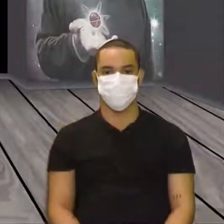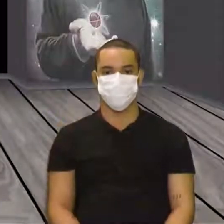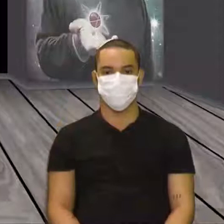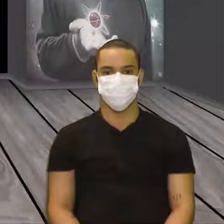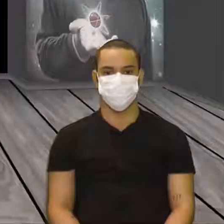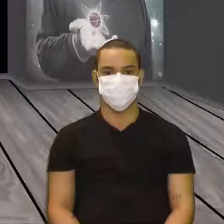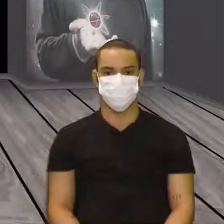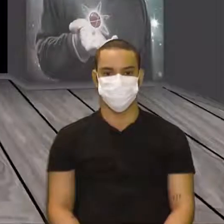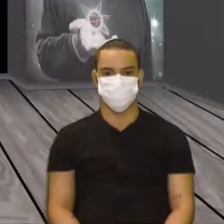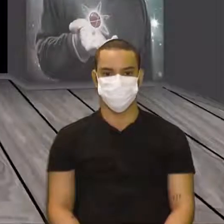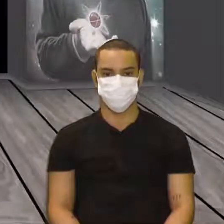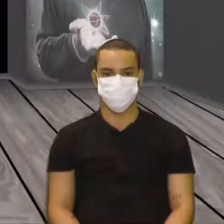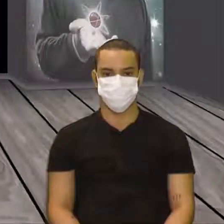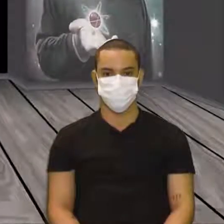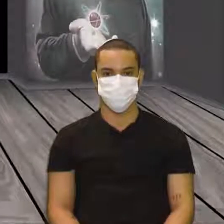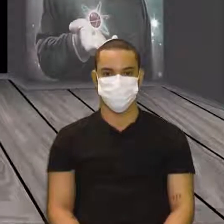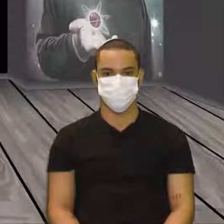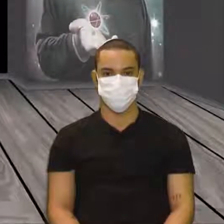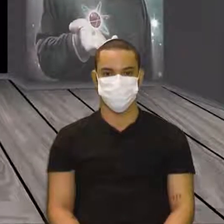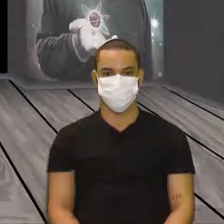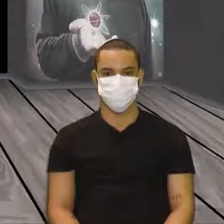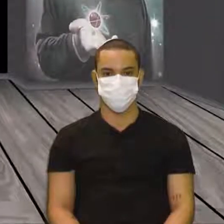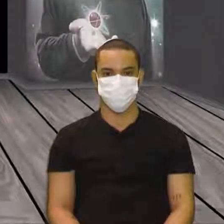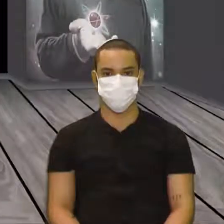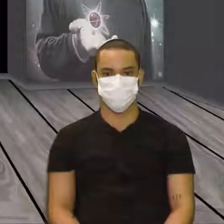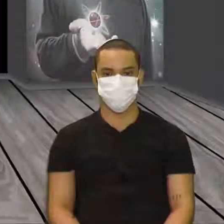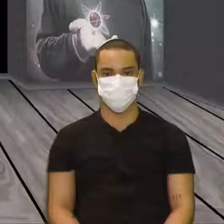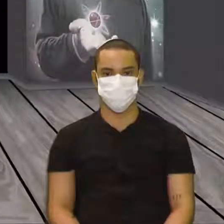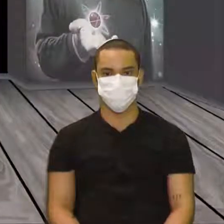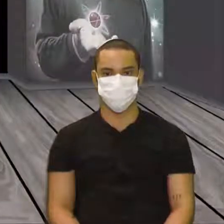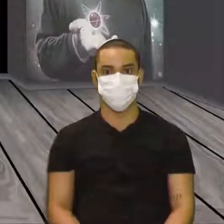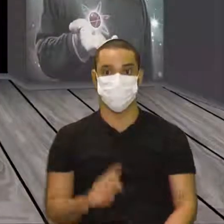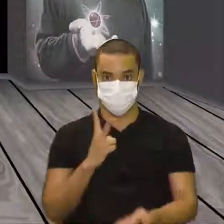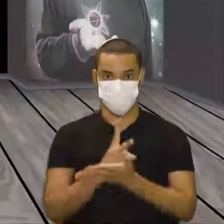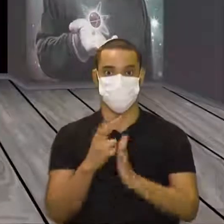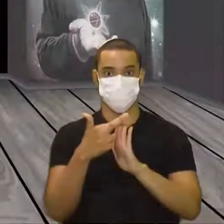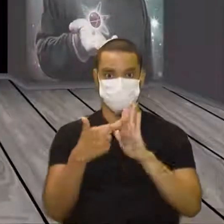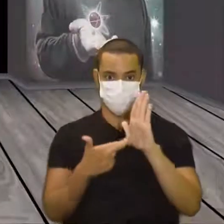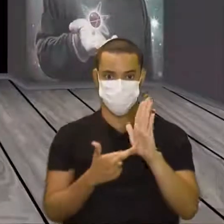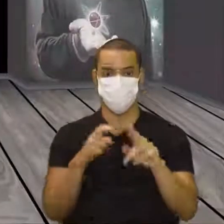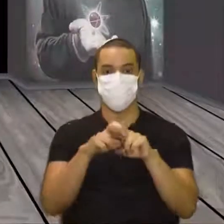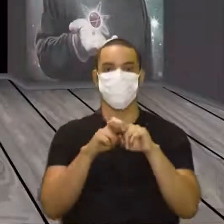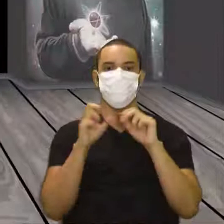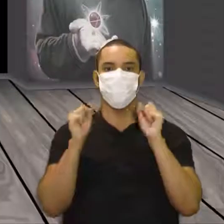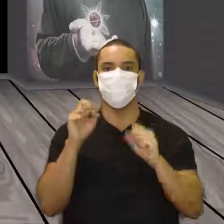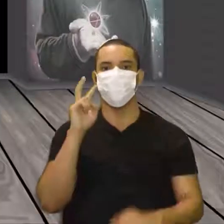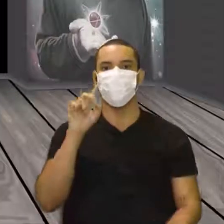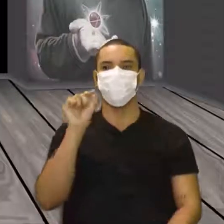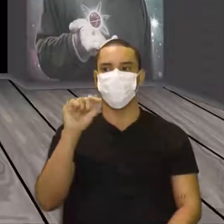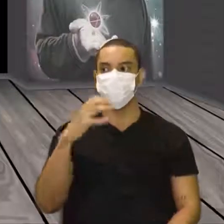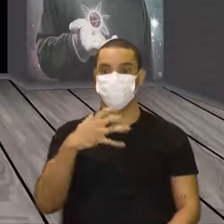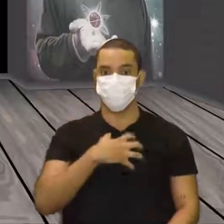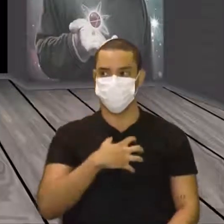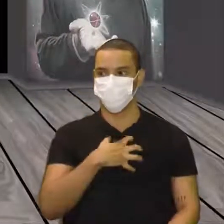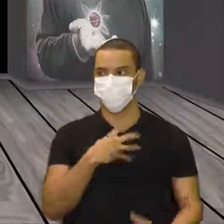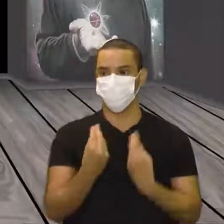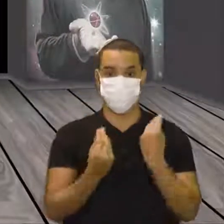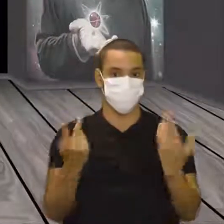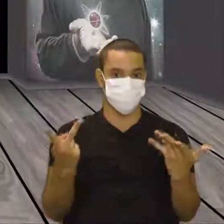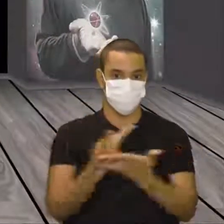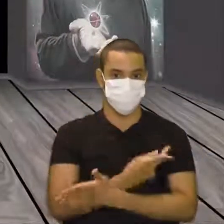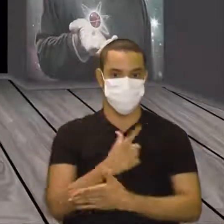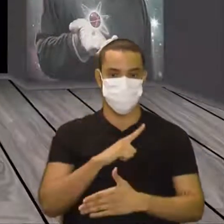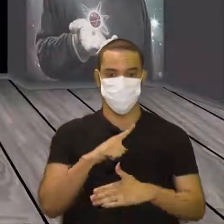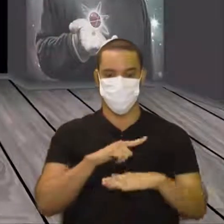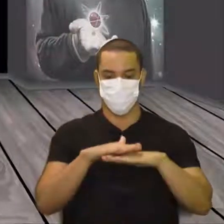campo gerado pela corrente e o outro campo gerado pela corrente. Então, ali a gente pode ver o sentido. E ele naquela placa vai ter